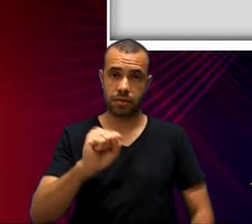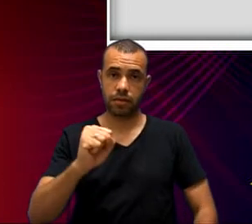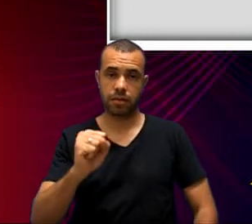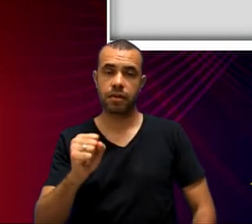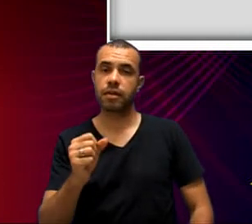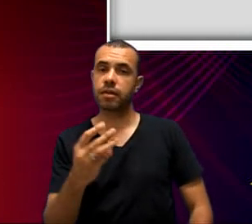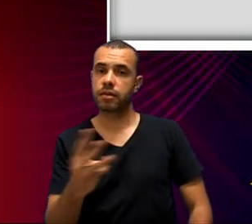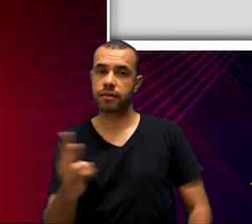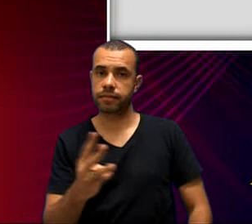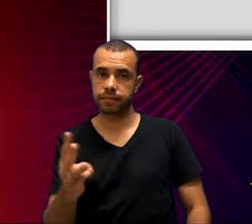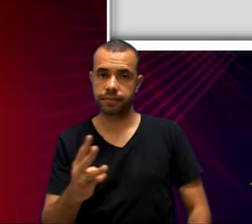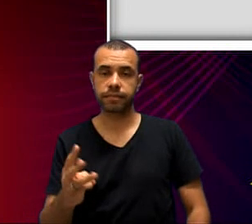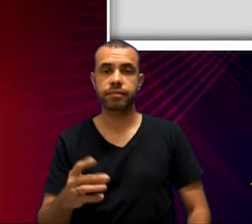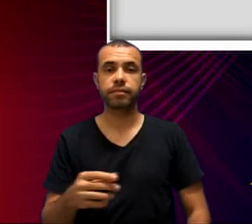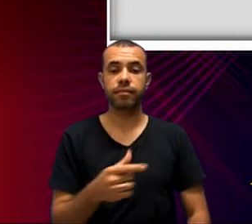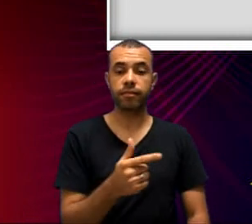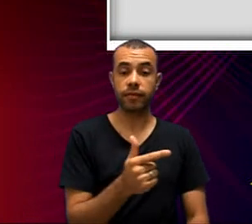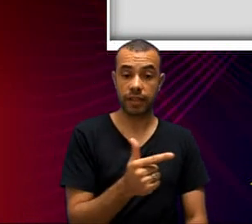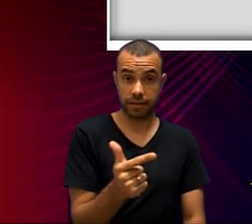29.833.000,